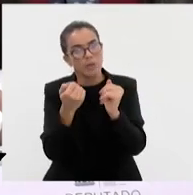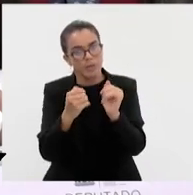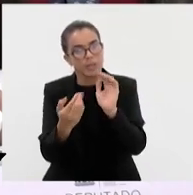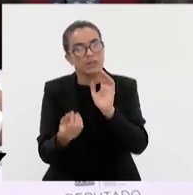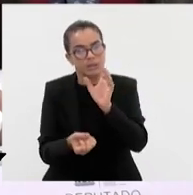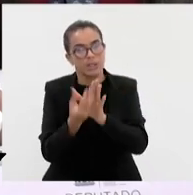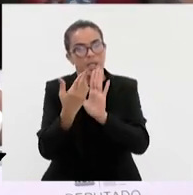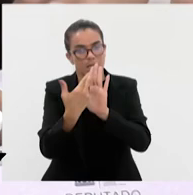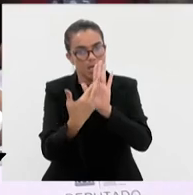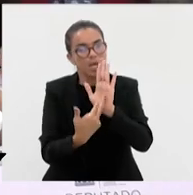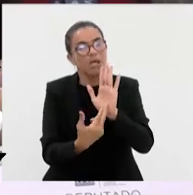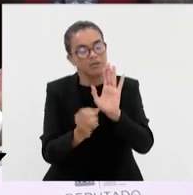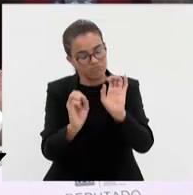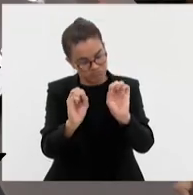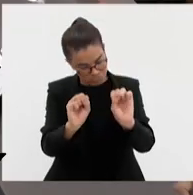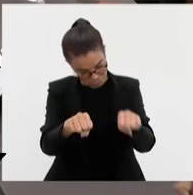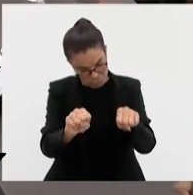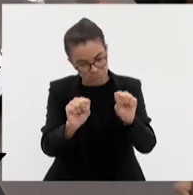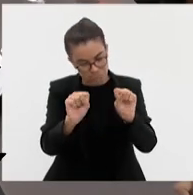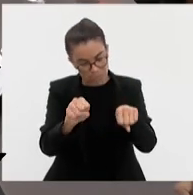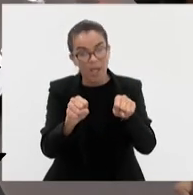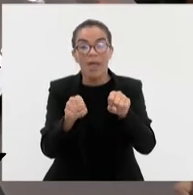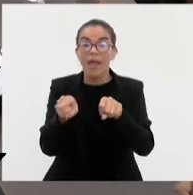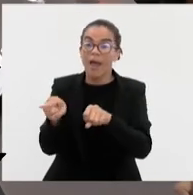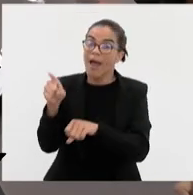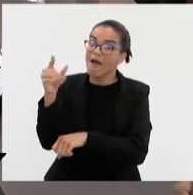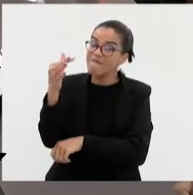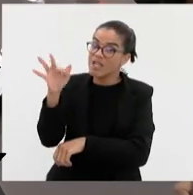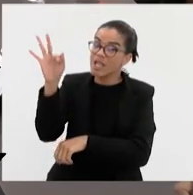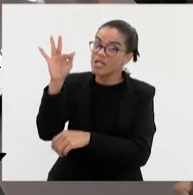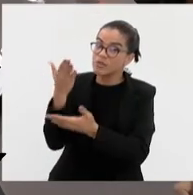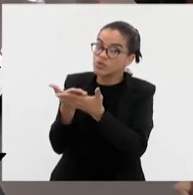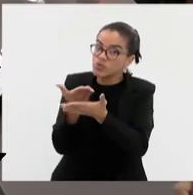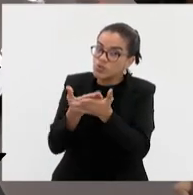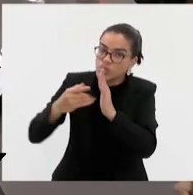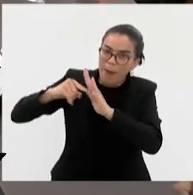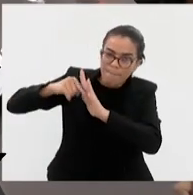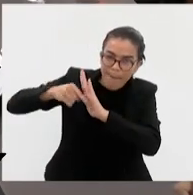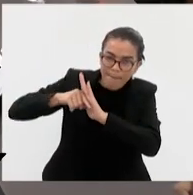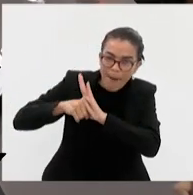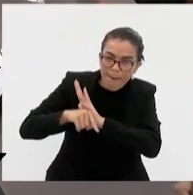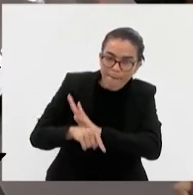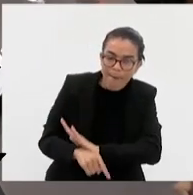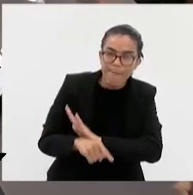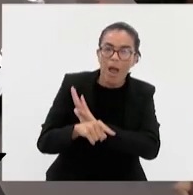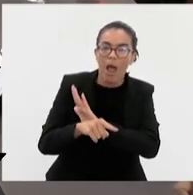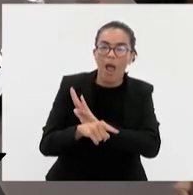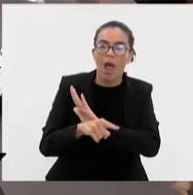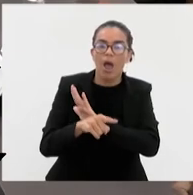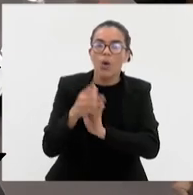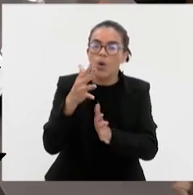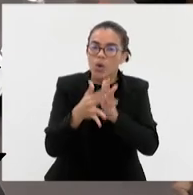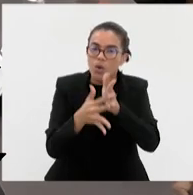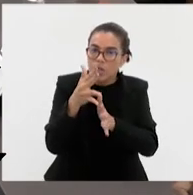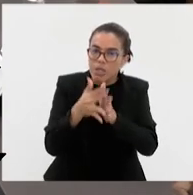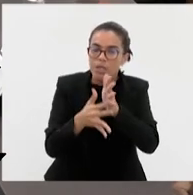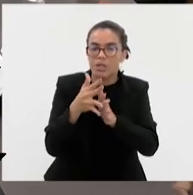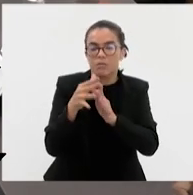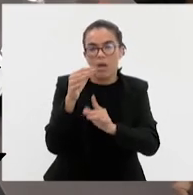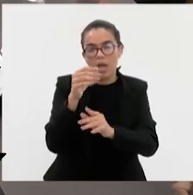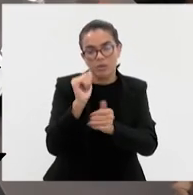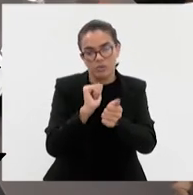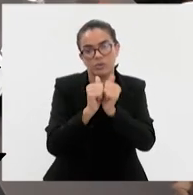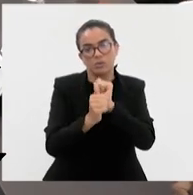os critérios. Sim. E acho que cabem às federações que estudam profundamente o impacto esportivo, né, dessa